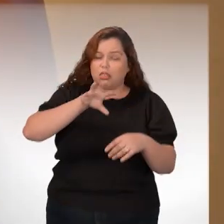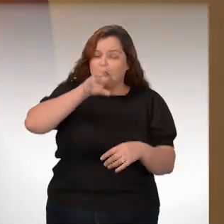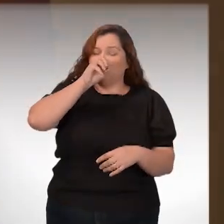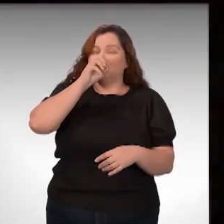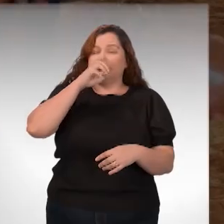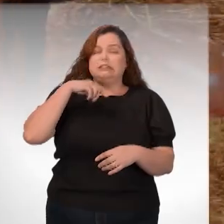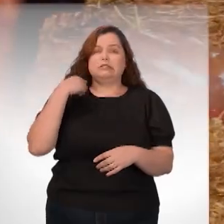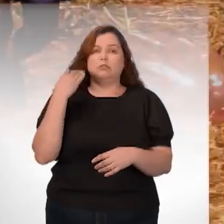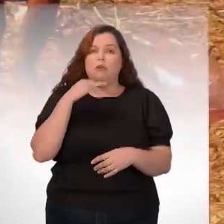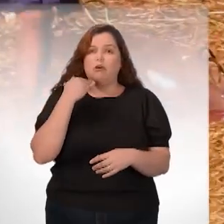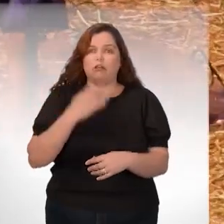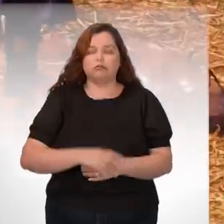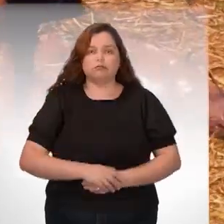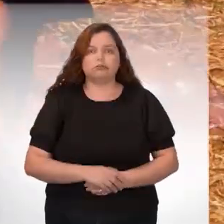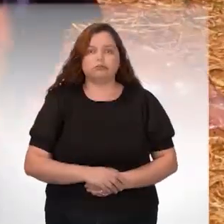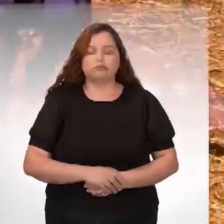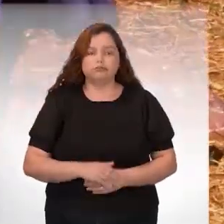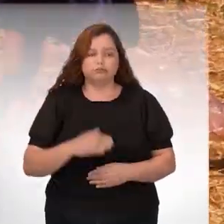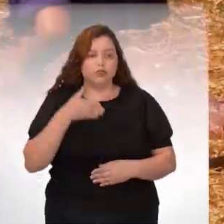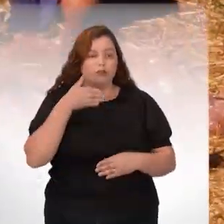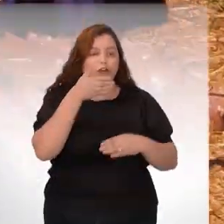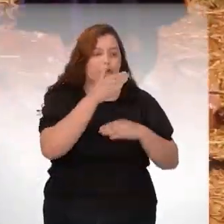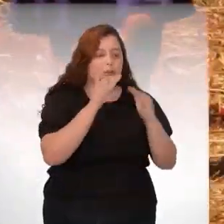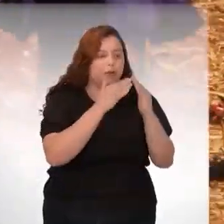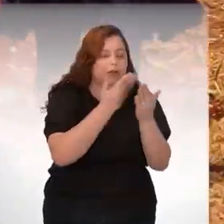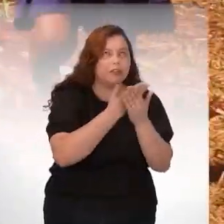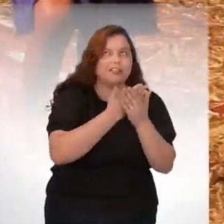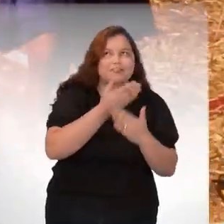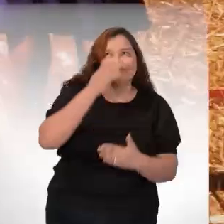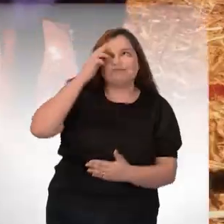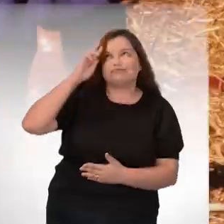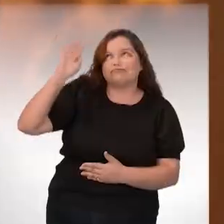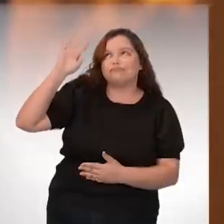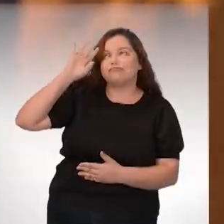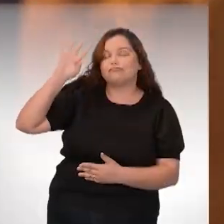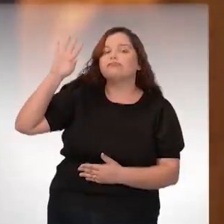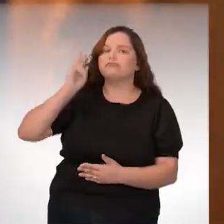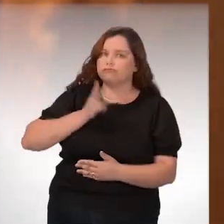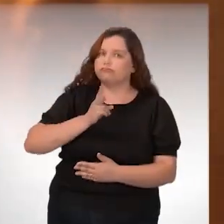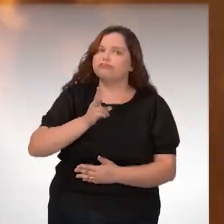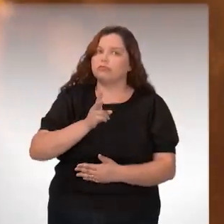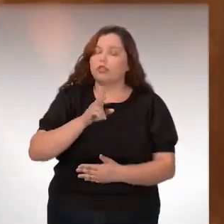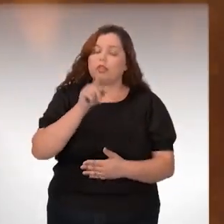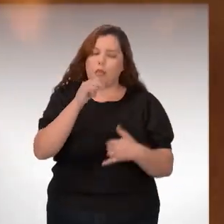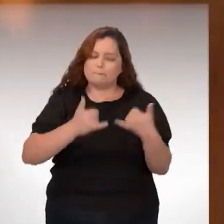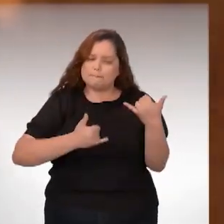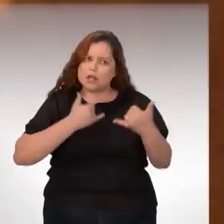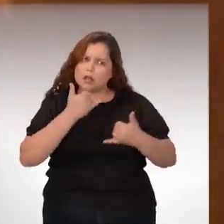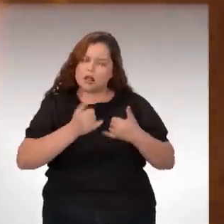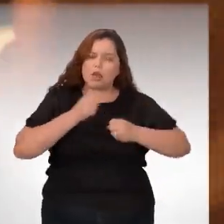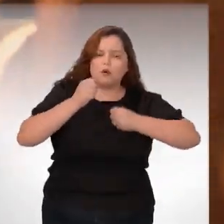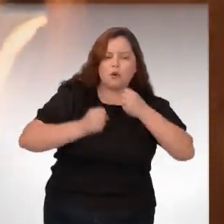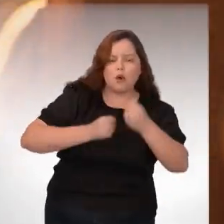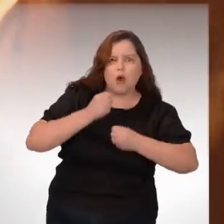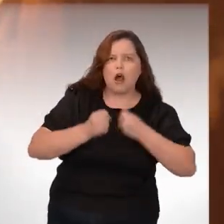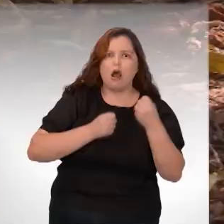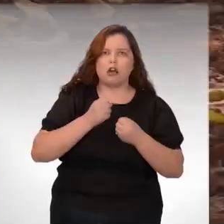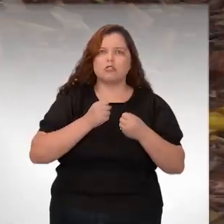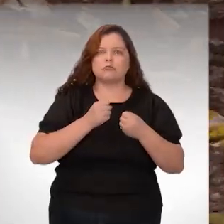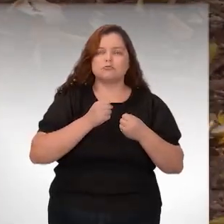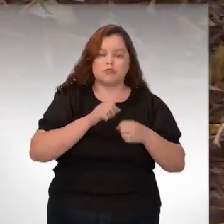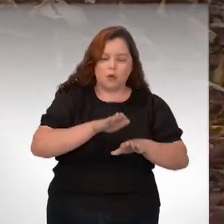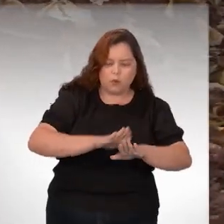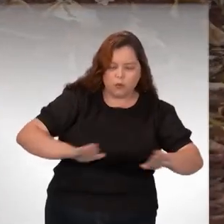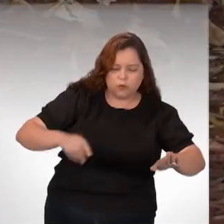gente também. O ir para a escola continua sendo o sonho da criançada. Hoje, entre as brincadeiras, o corre para lá e para cá,